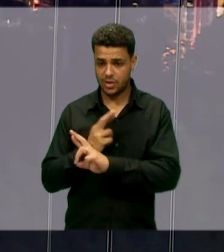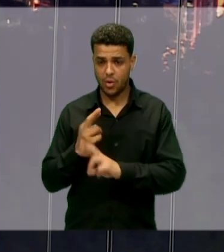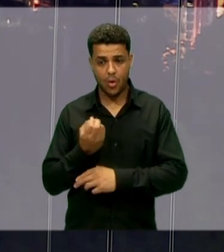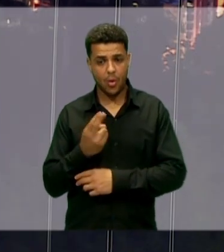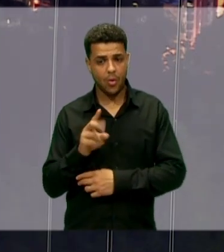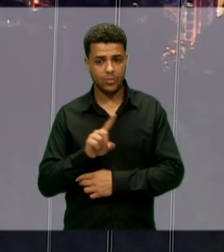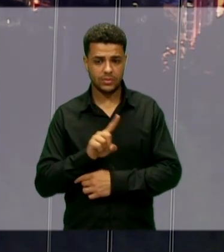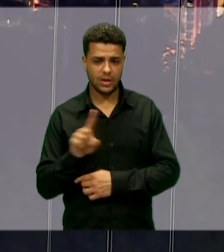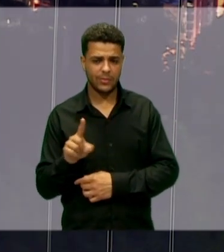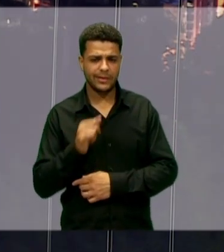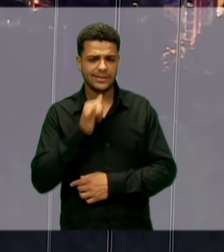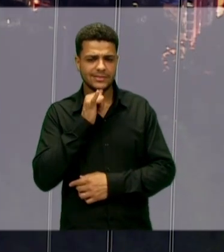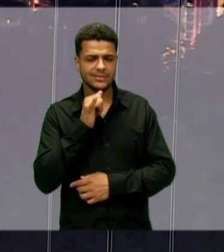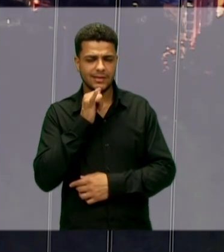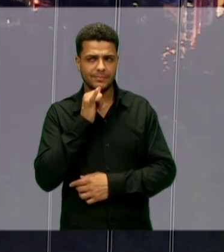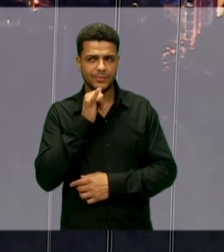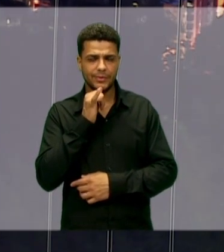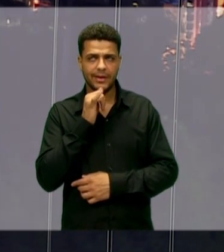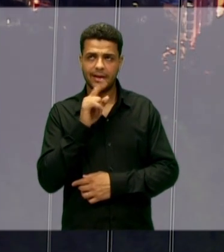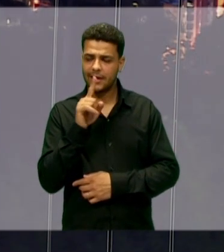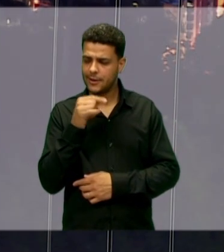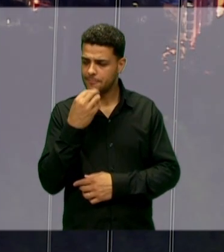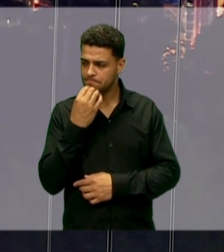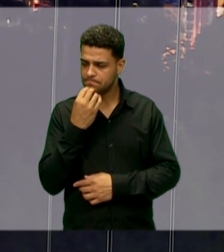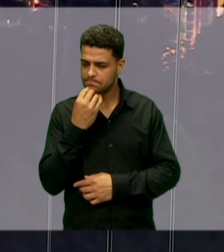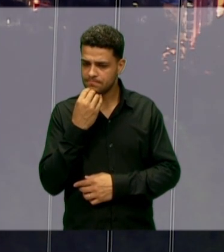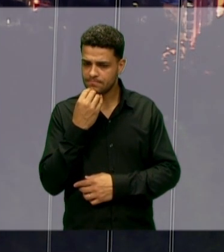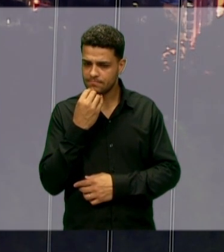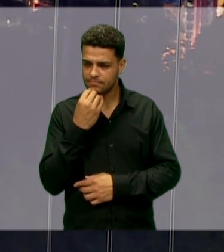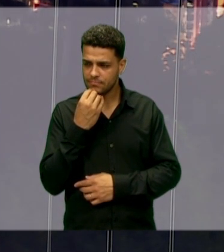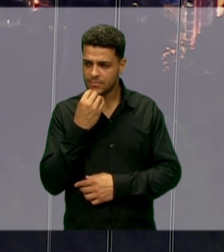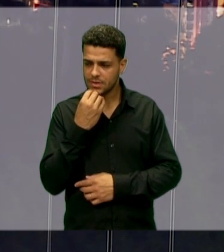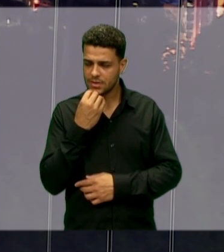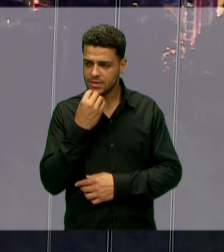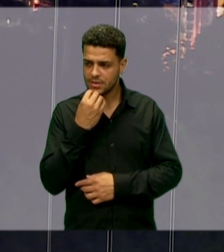não, por exemplo, com